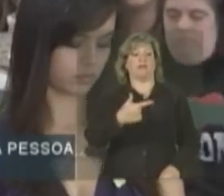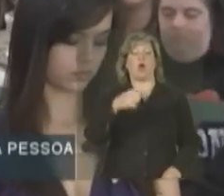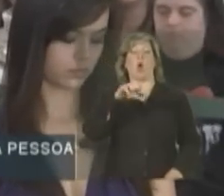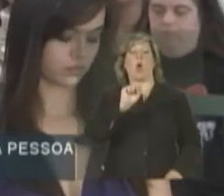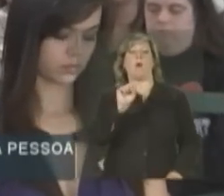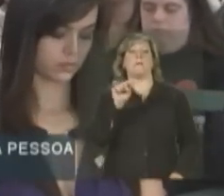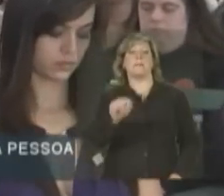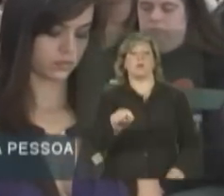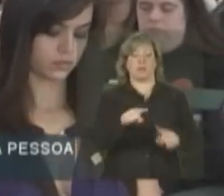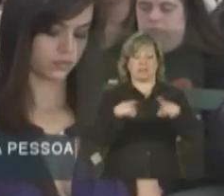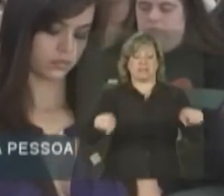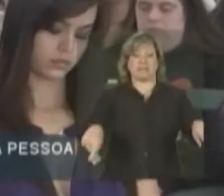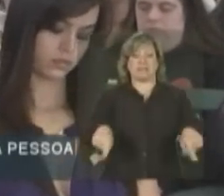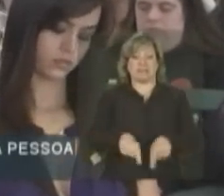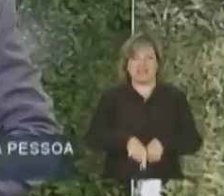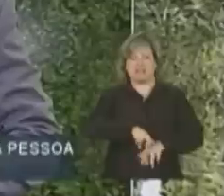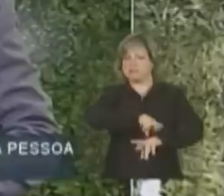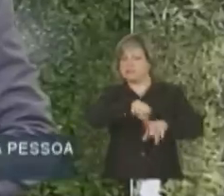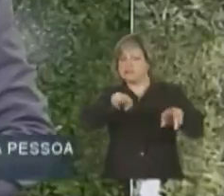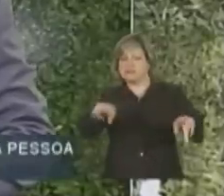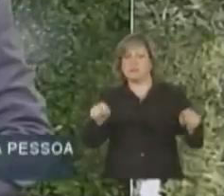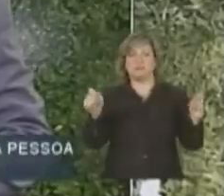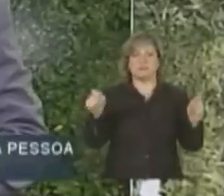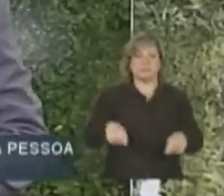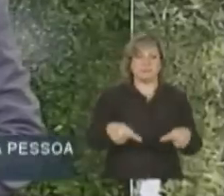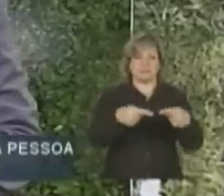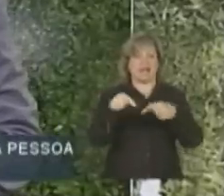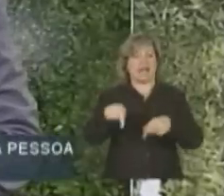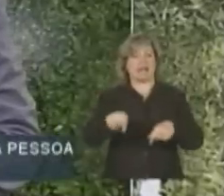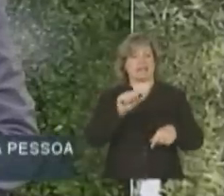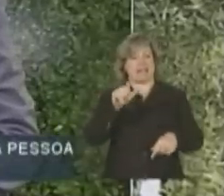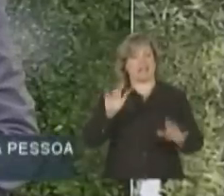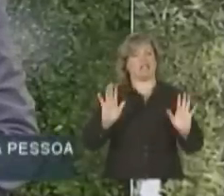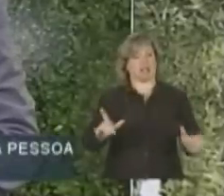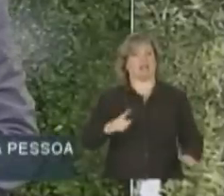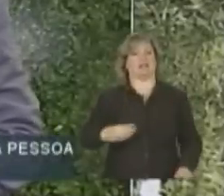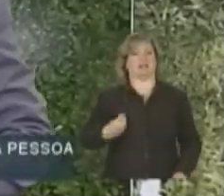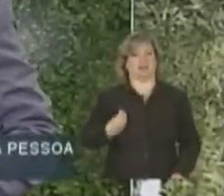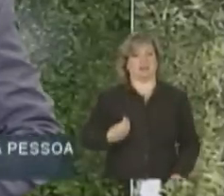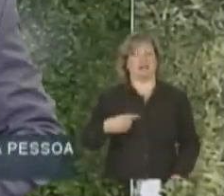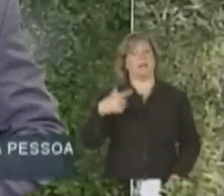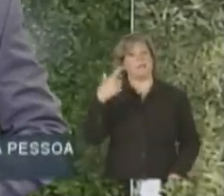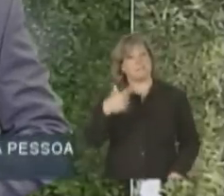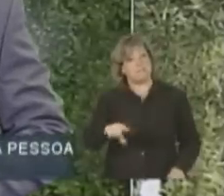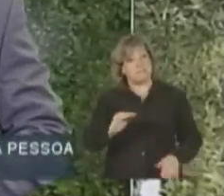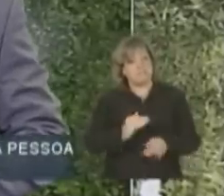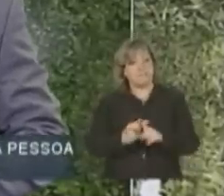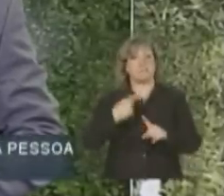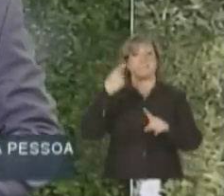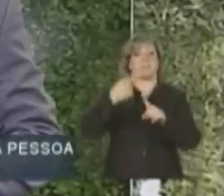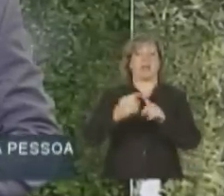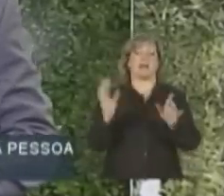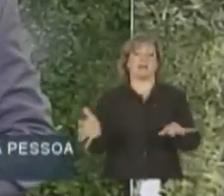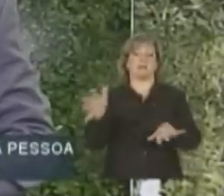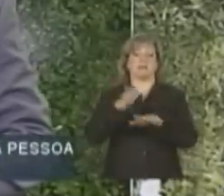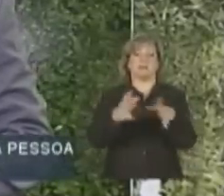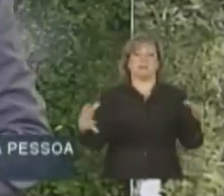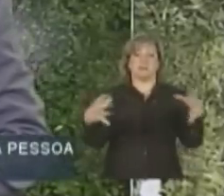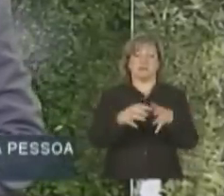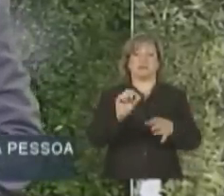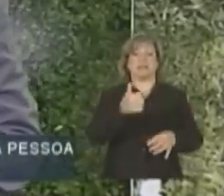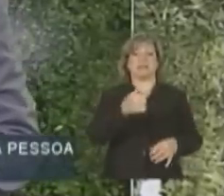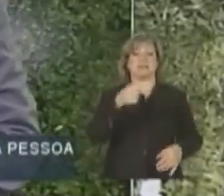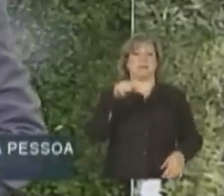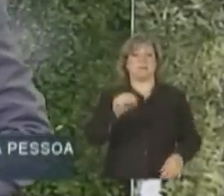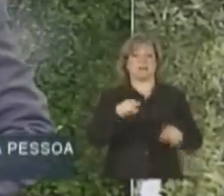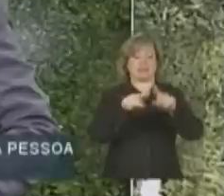de recursos multifuncionais, essas salas já existentes, e mais a implantação de 17 mil